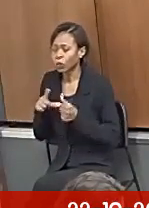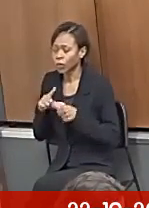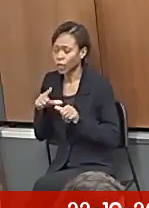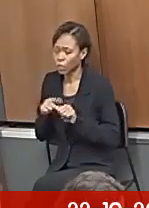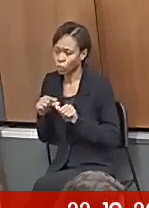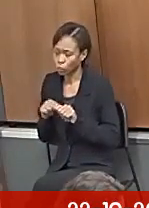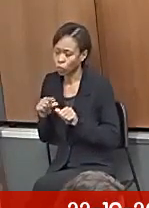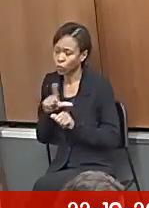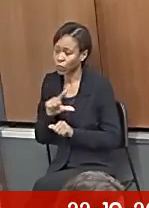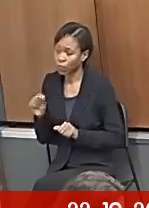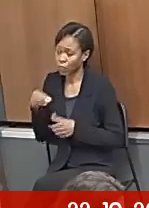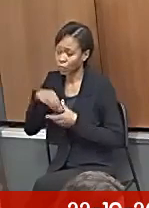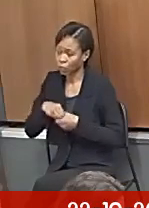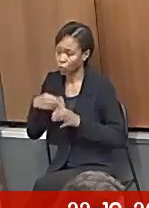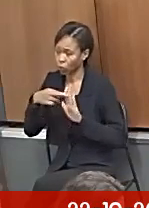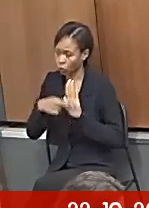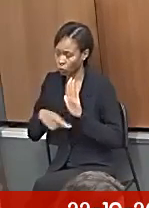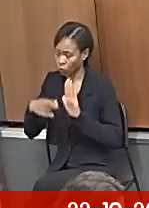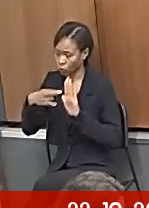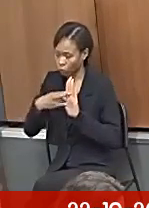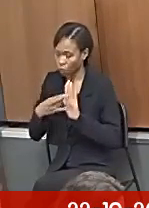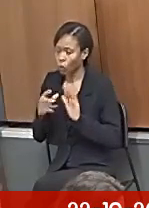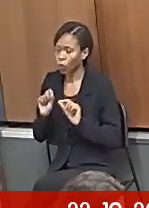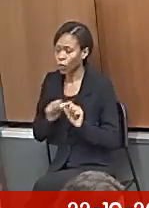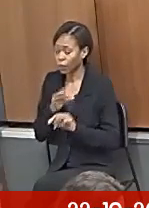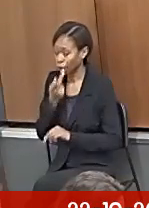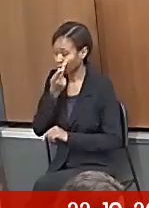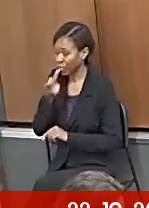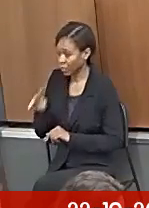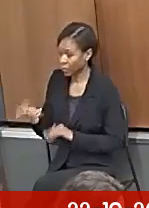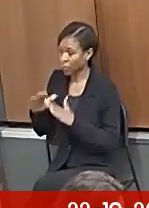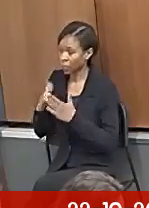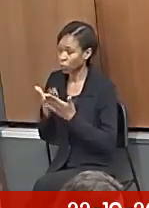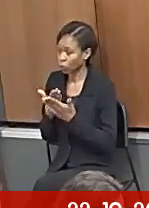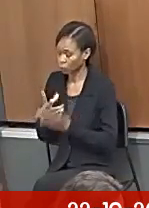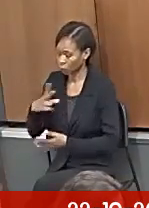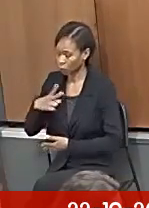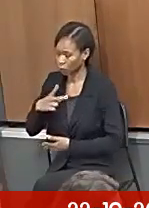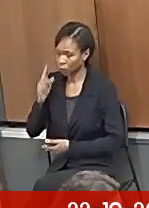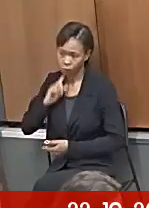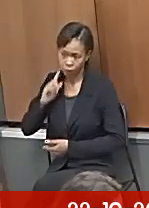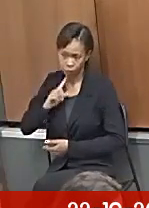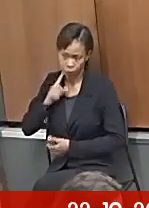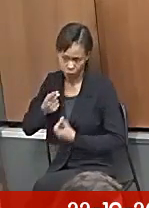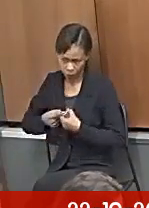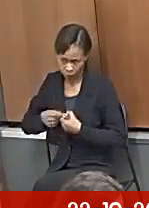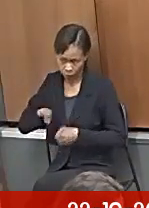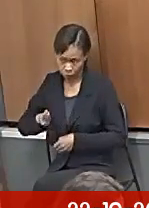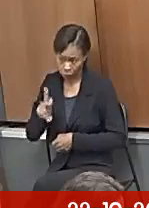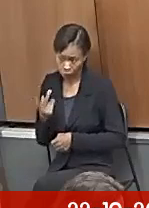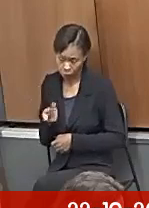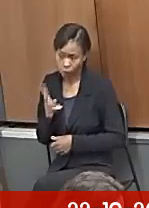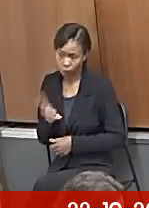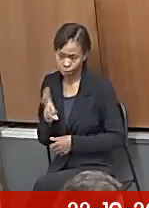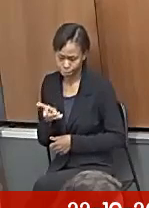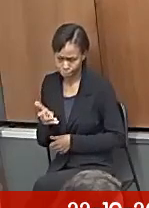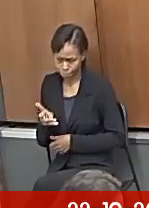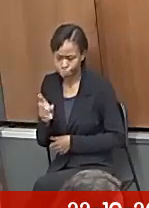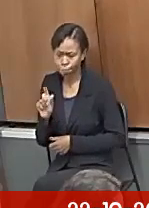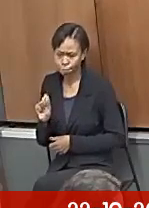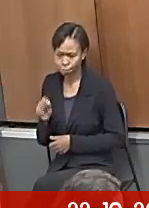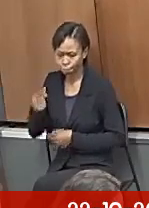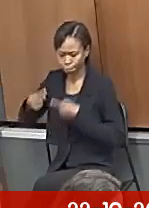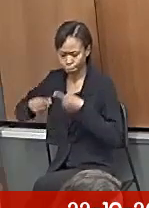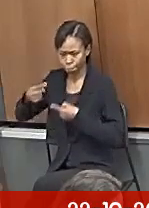Regimento Interno, seja realizada visita ao Sindicato das Escolas Particulares de Minas Gerais, no município de Belo Horizonte, para dar continuidade